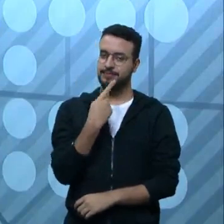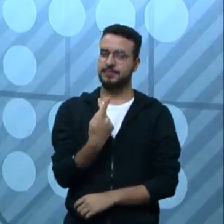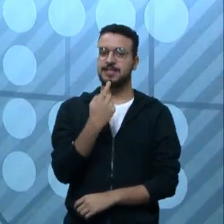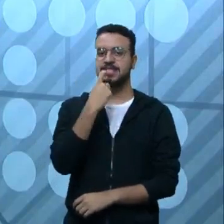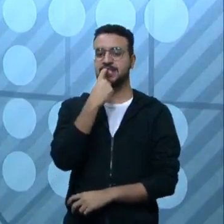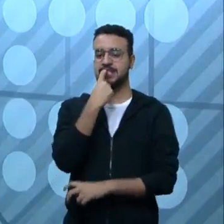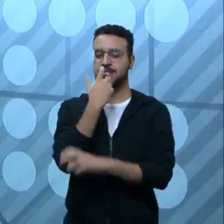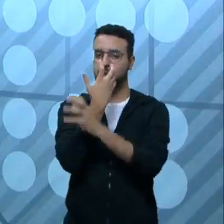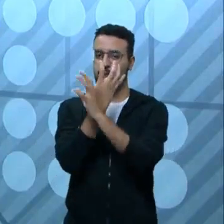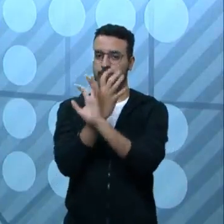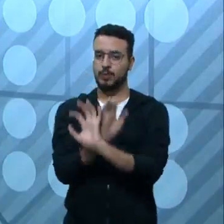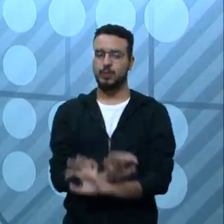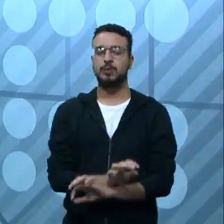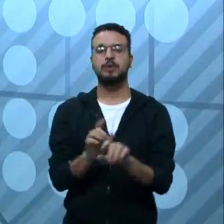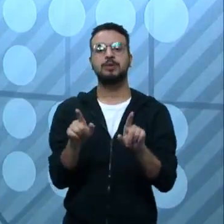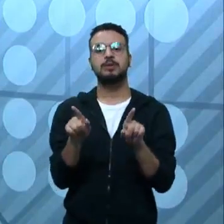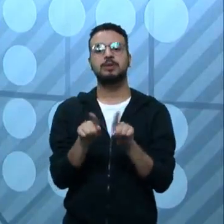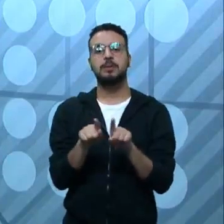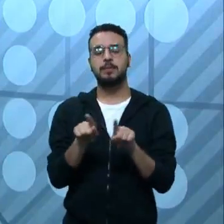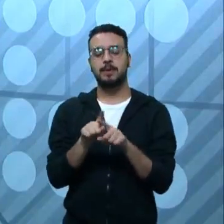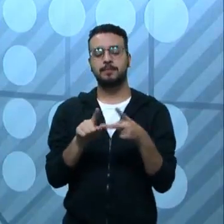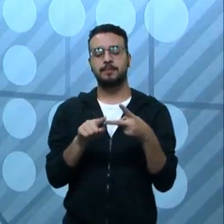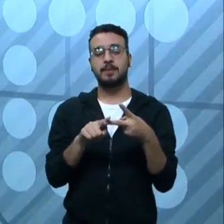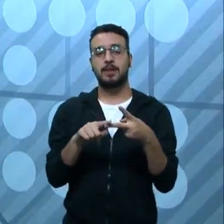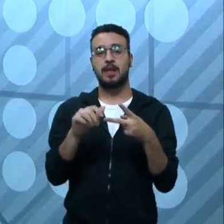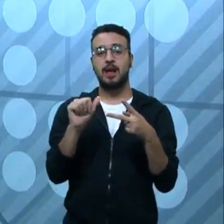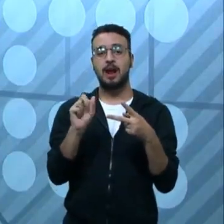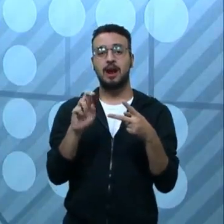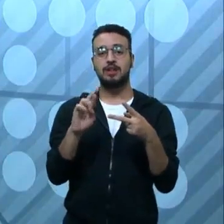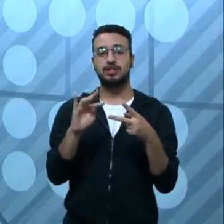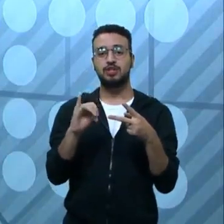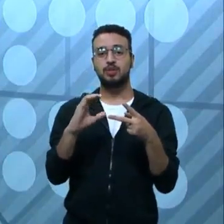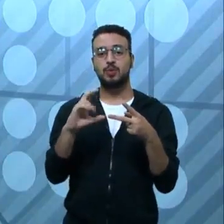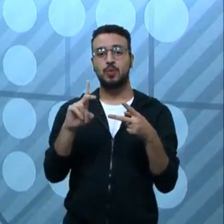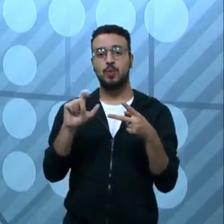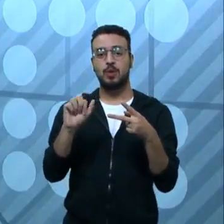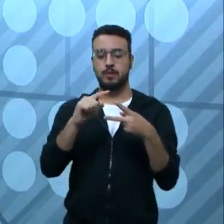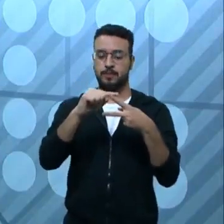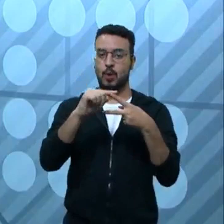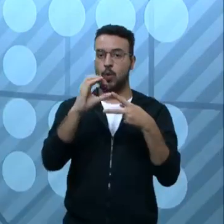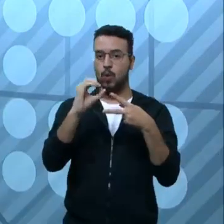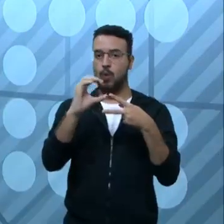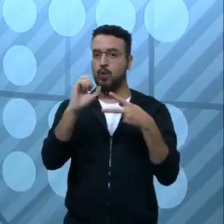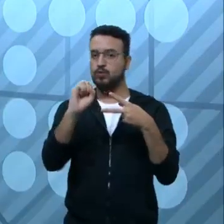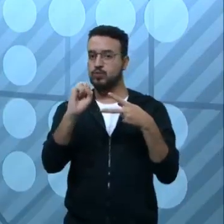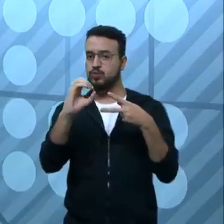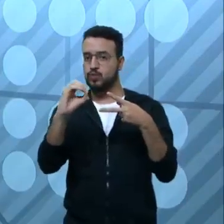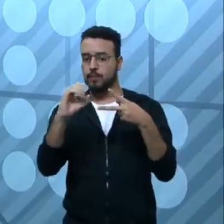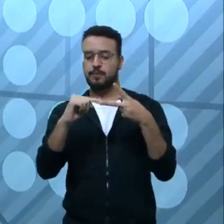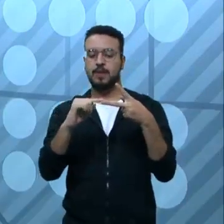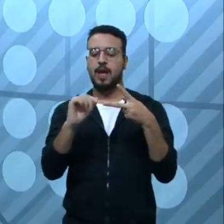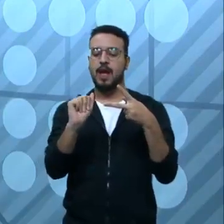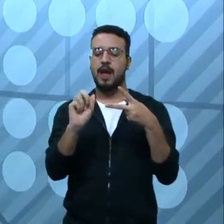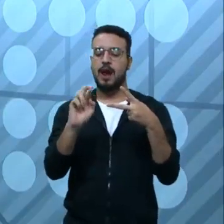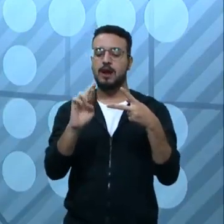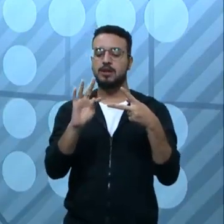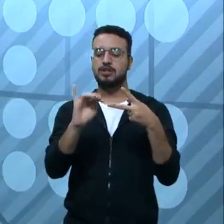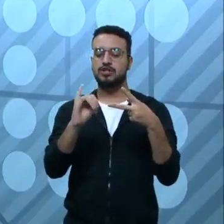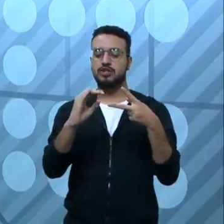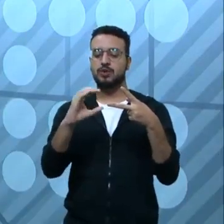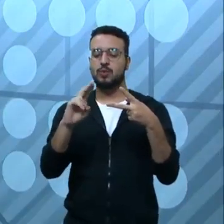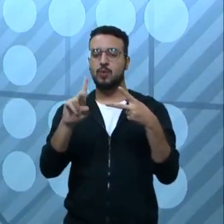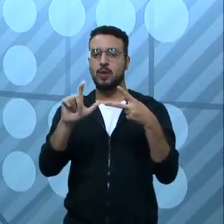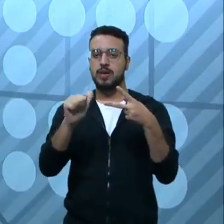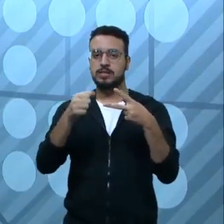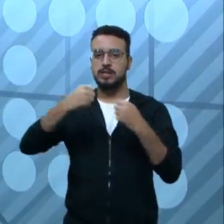ósseo, falei sobre o sistema articular, as articulações que nós temos no corpo, falei também sobre o sistema